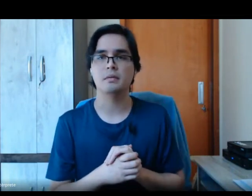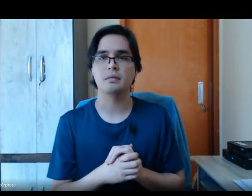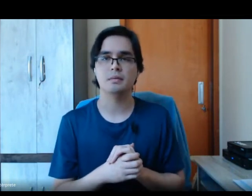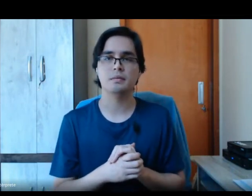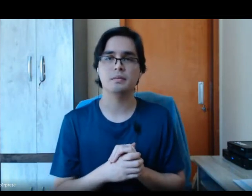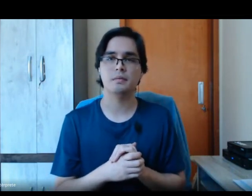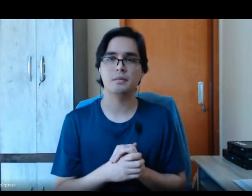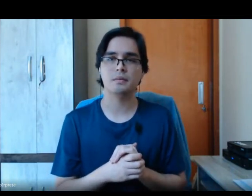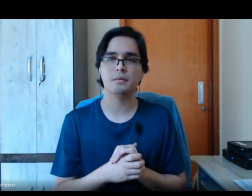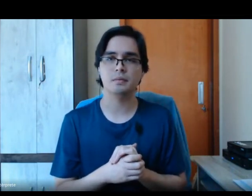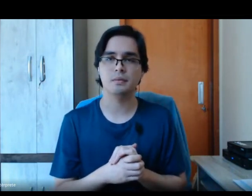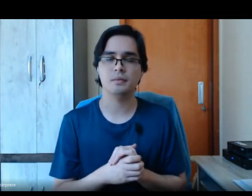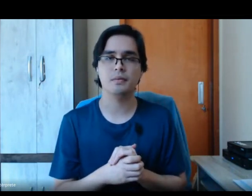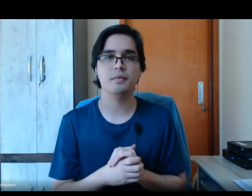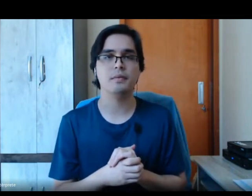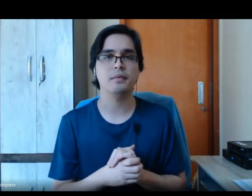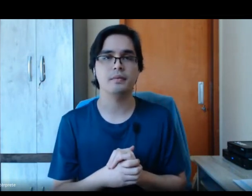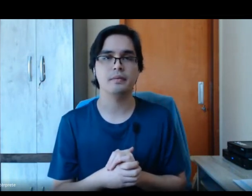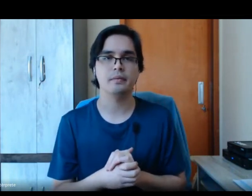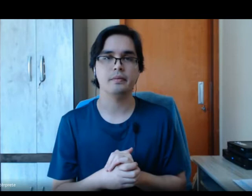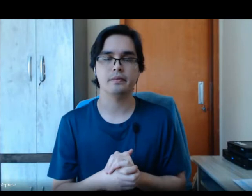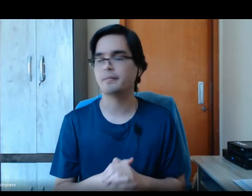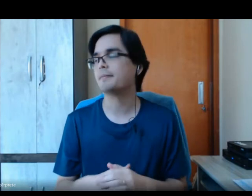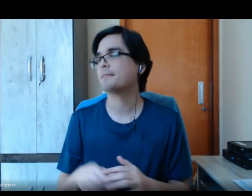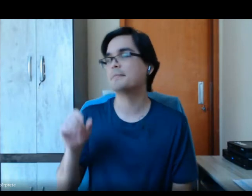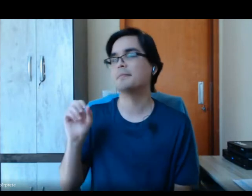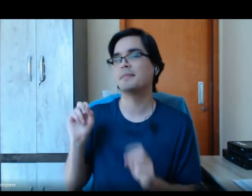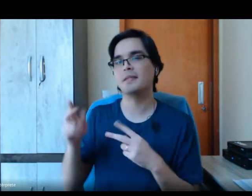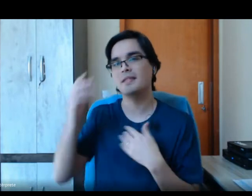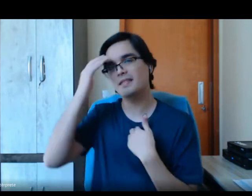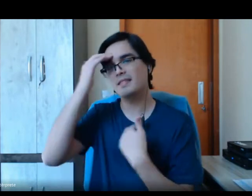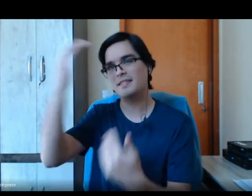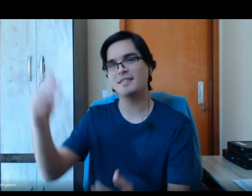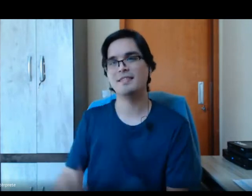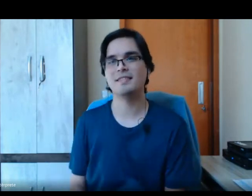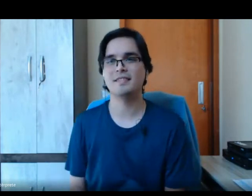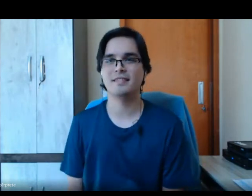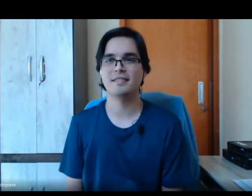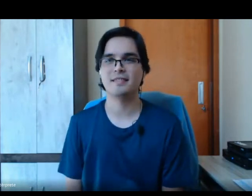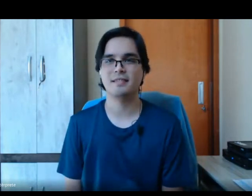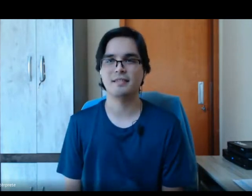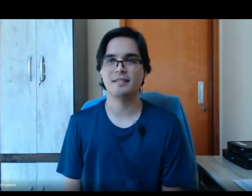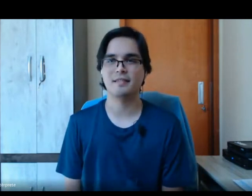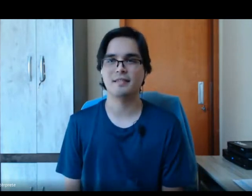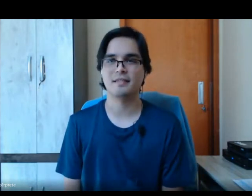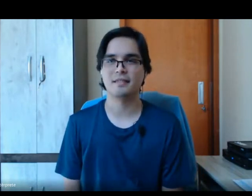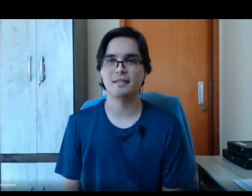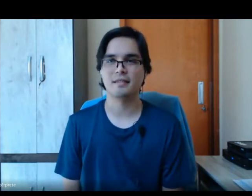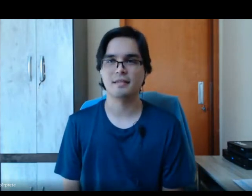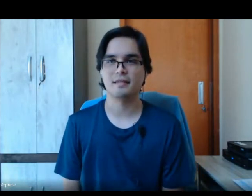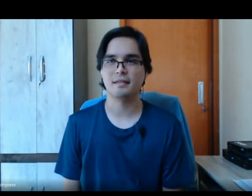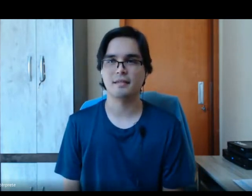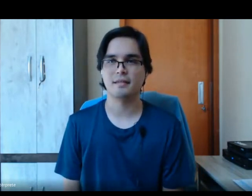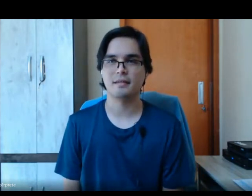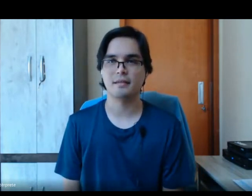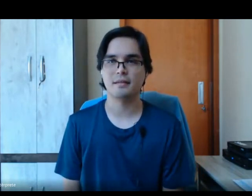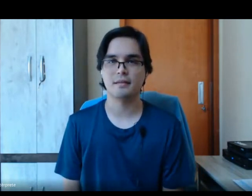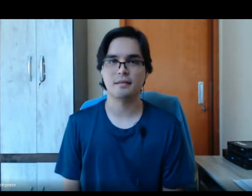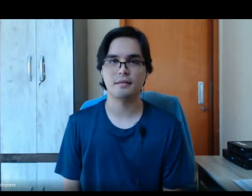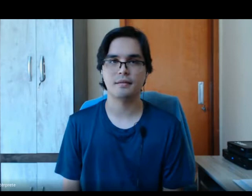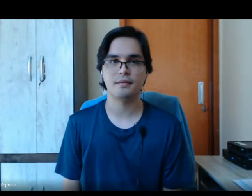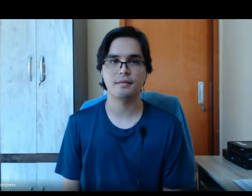se a gente tiver um encontro síncrono de 2 ou 4 horas semanais, dentro de uma disciplina que deveria ser 8, a gente vai ter uma redução